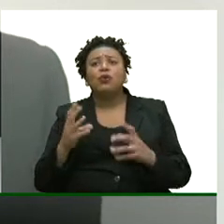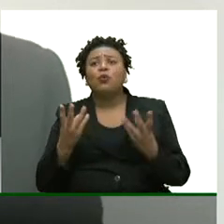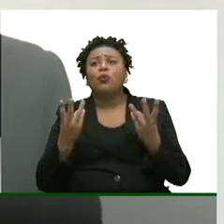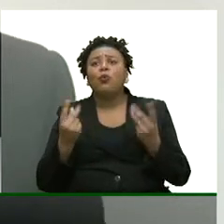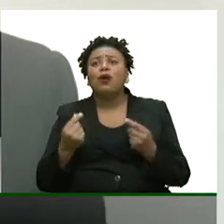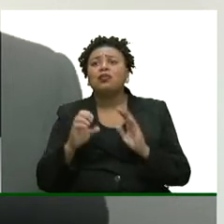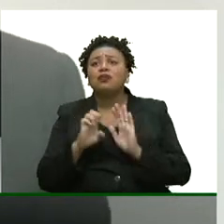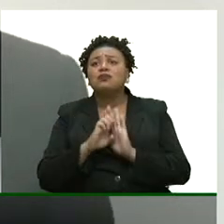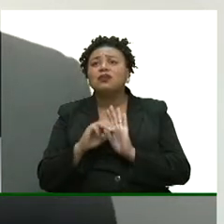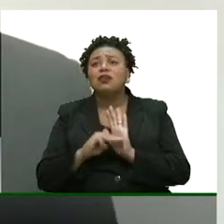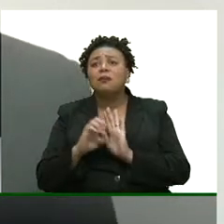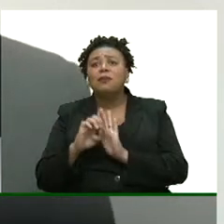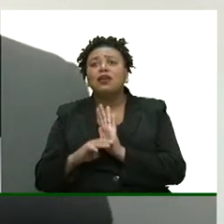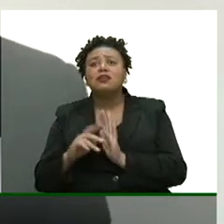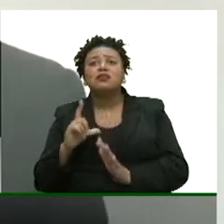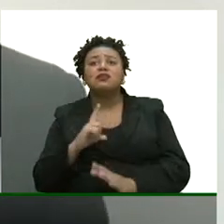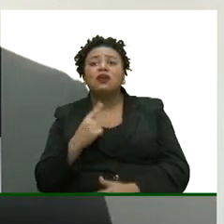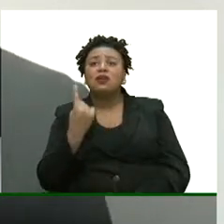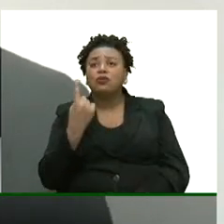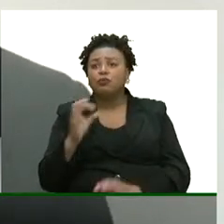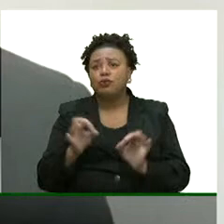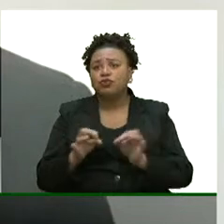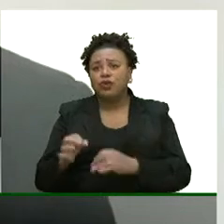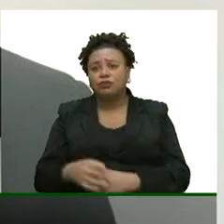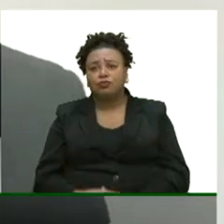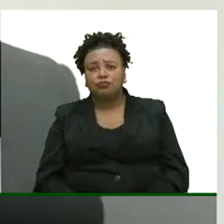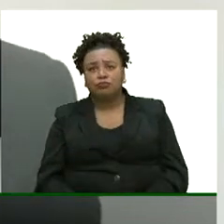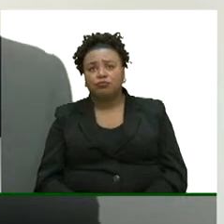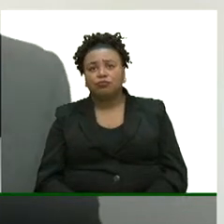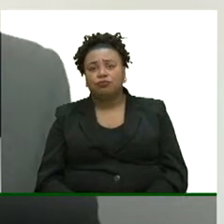quantas emendas nós temos a esse projeto, senhor presidente.